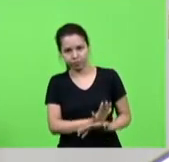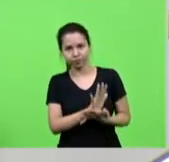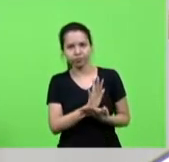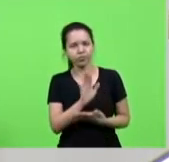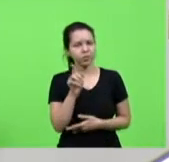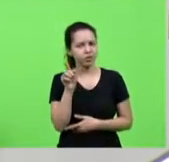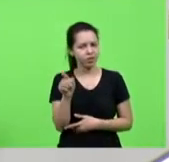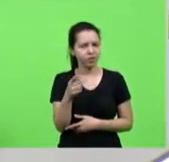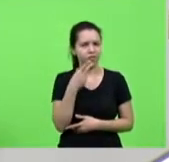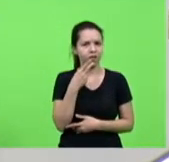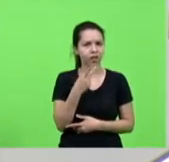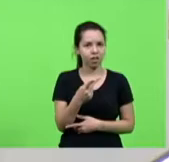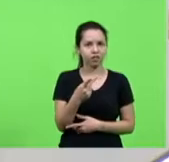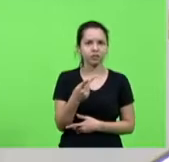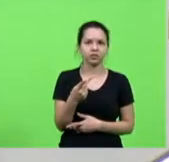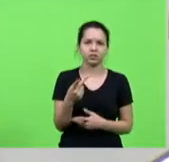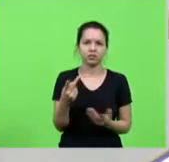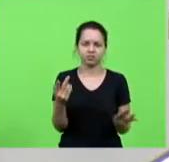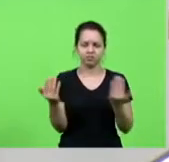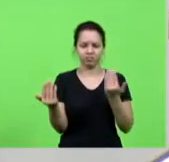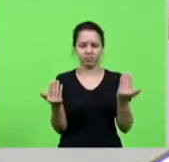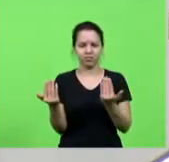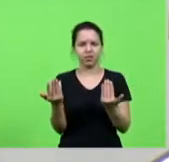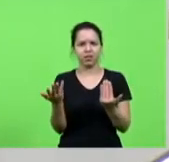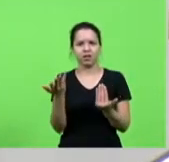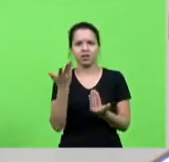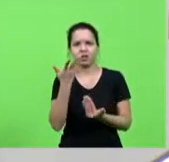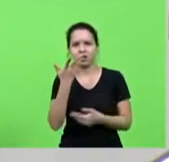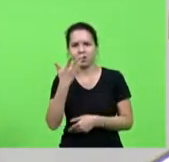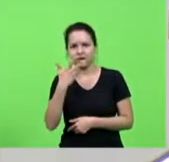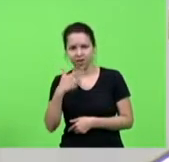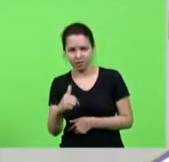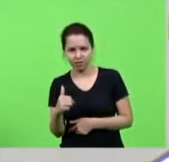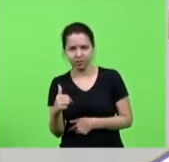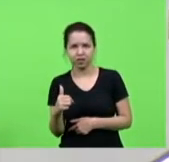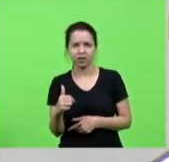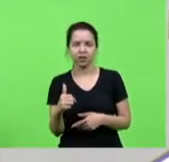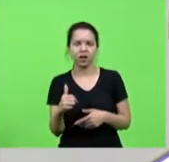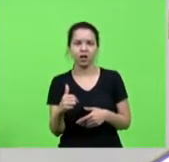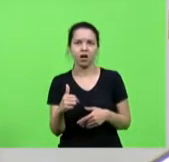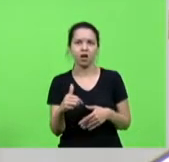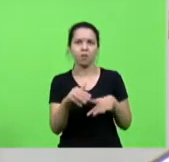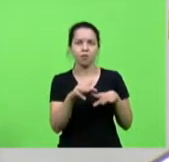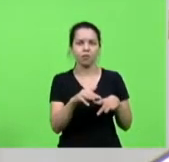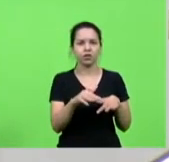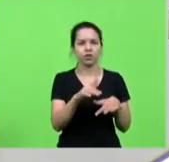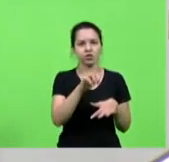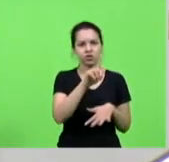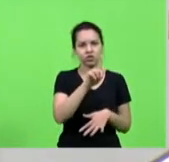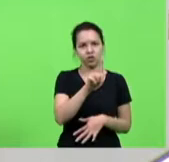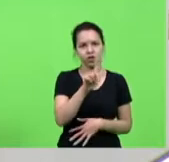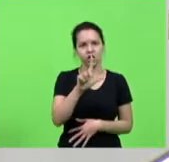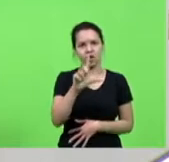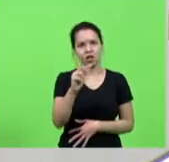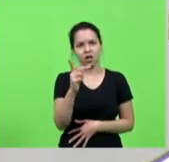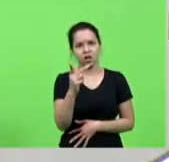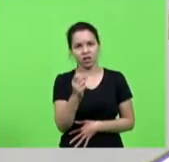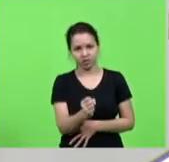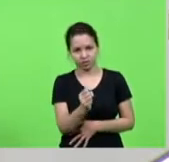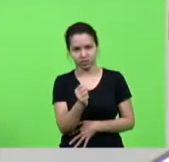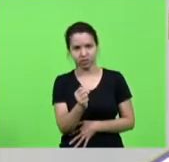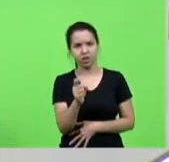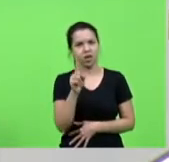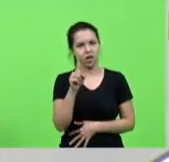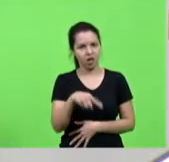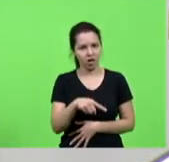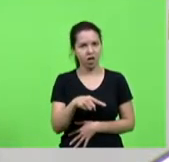entre crianças e movimento GLS. Não sou eu que estou fazendo essa relação. E ele diz aqui que isso seria uma grave violação dos